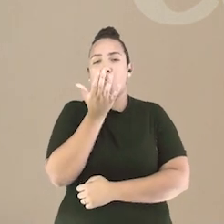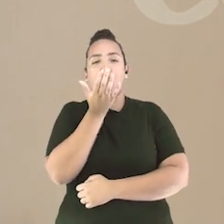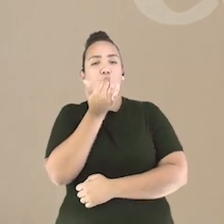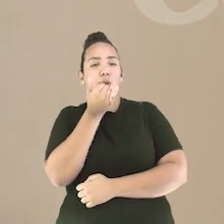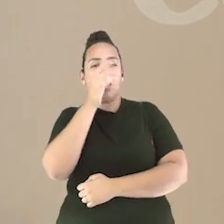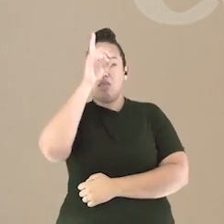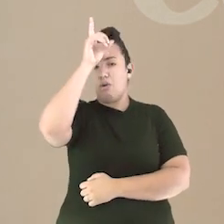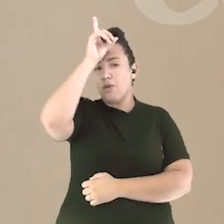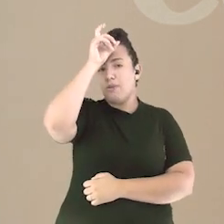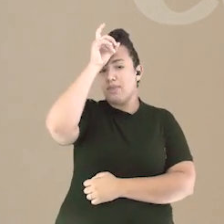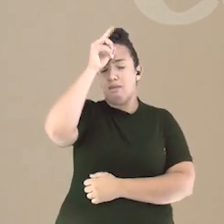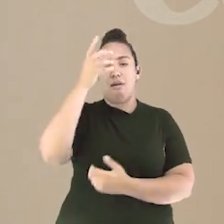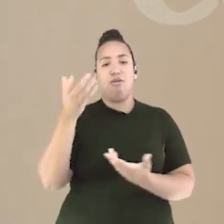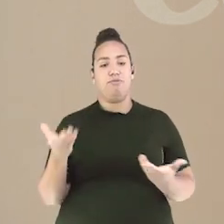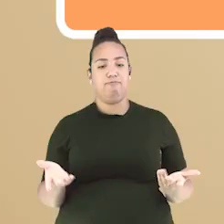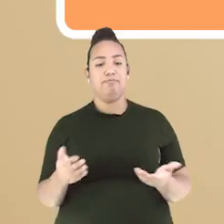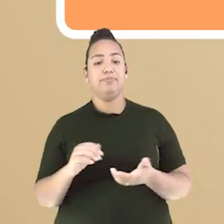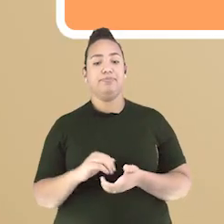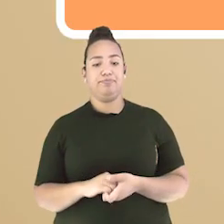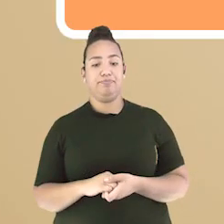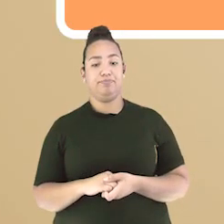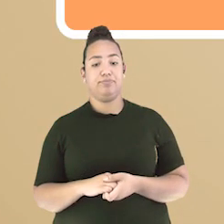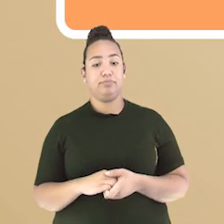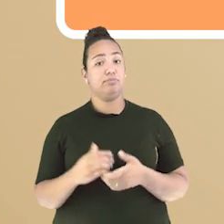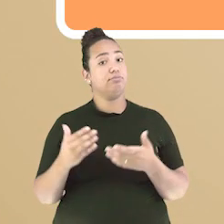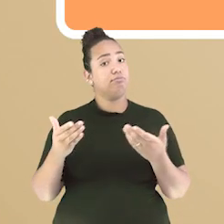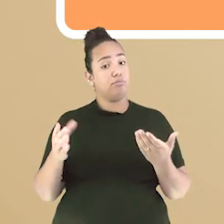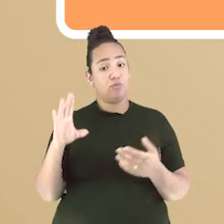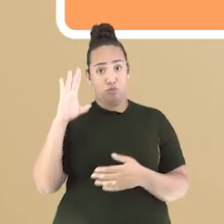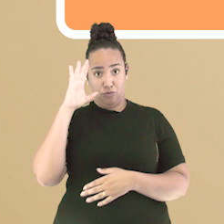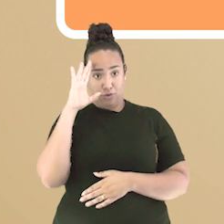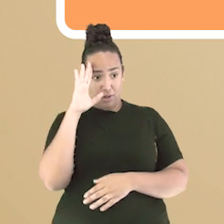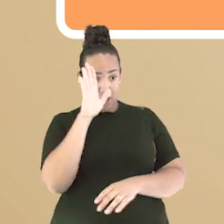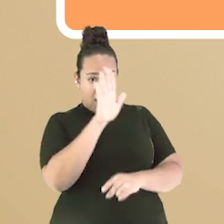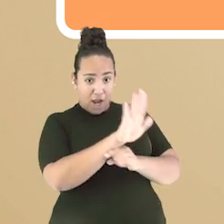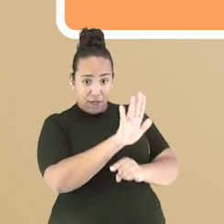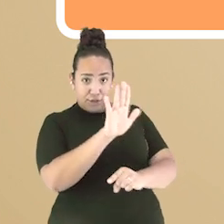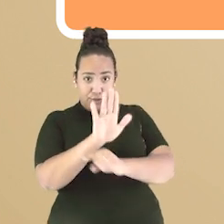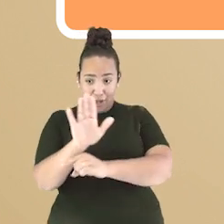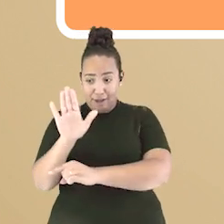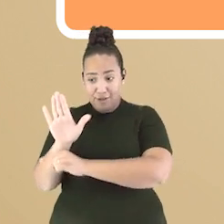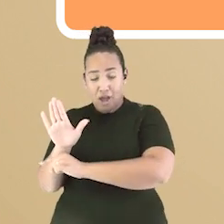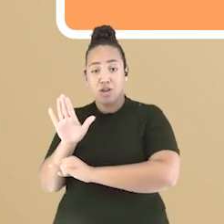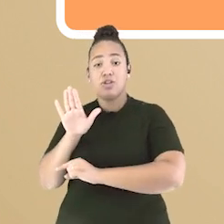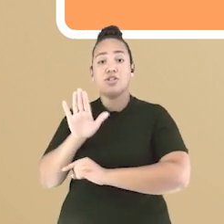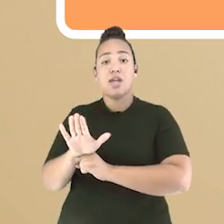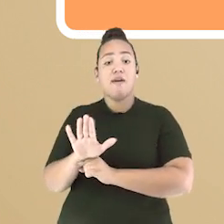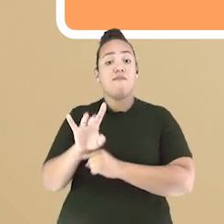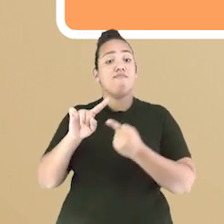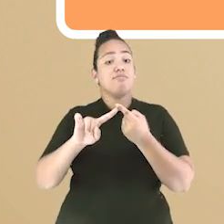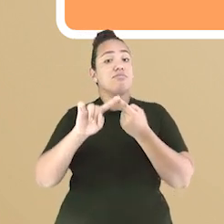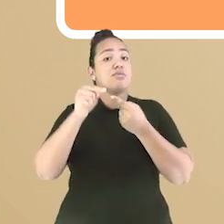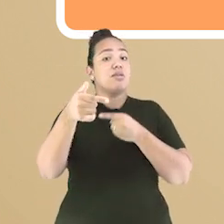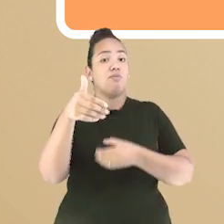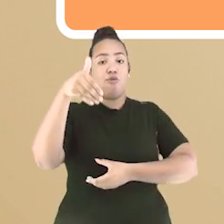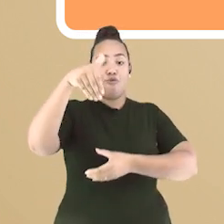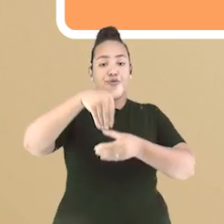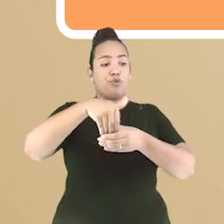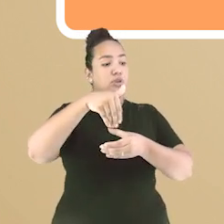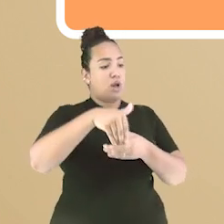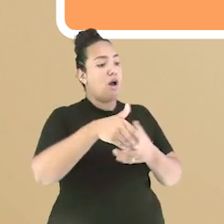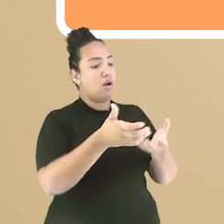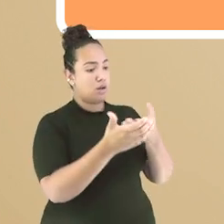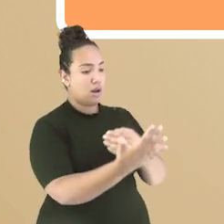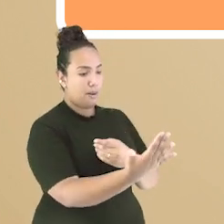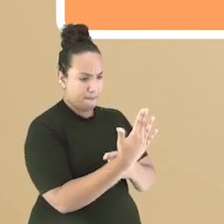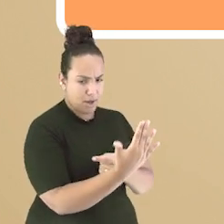água, comida, hospitais. Esse favor feito pelo coronel era cobrado na eleição, onde a